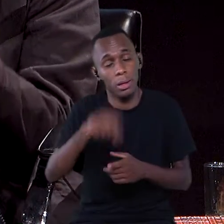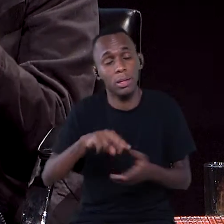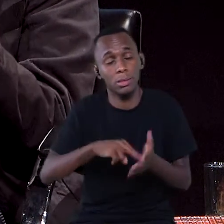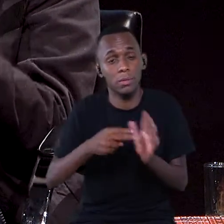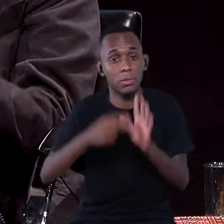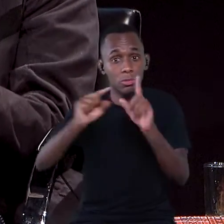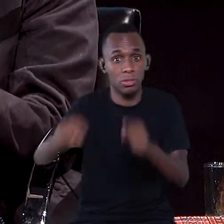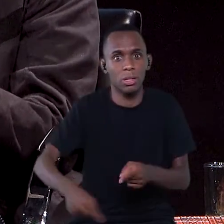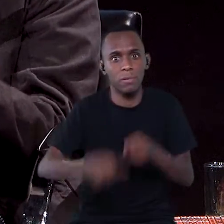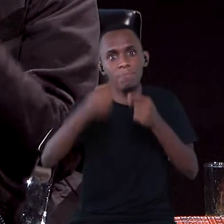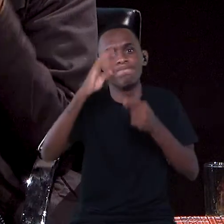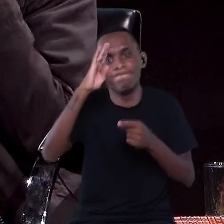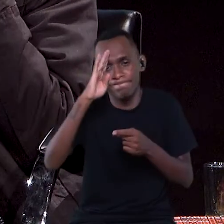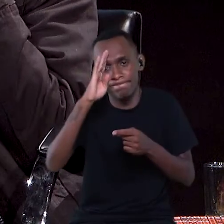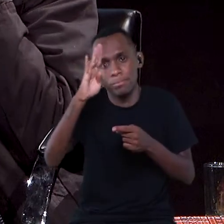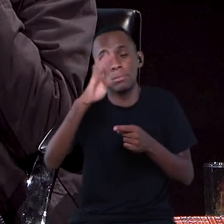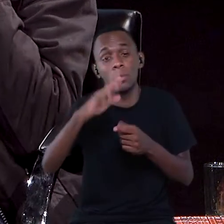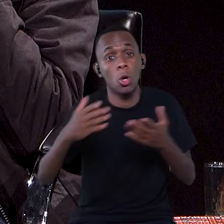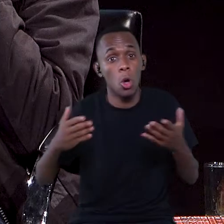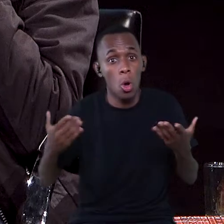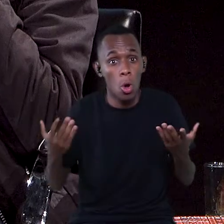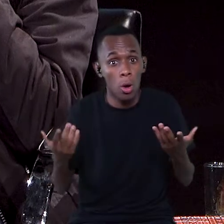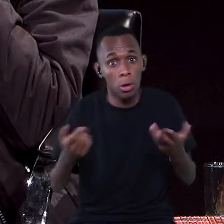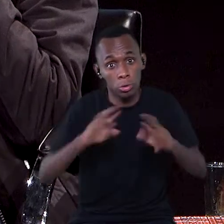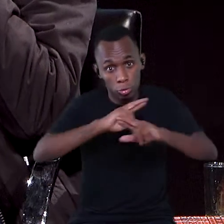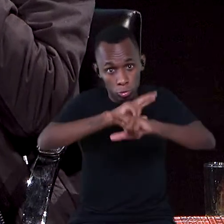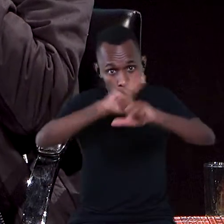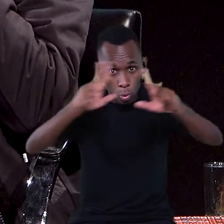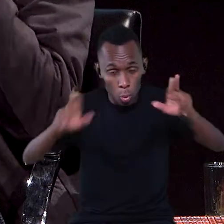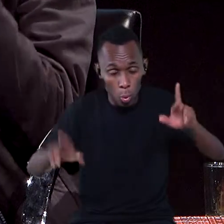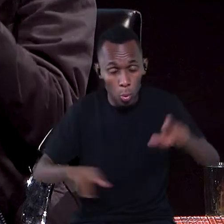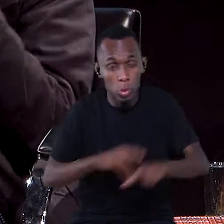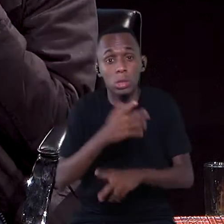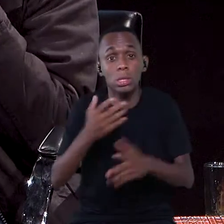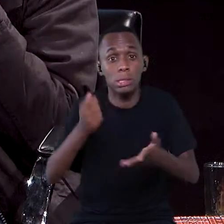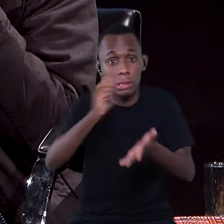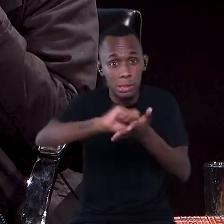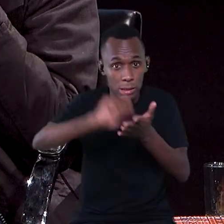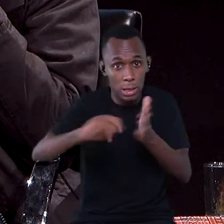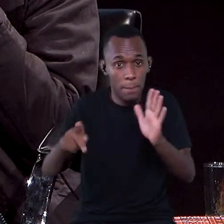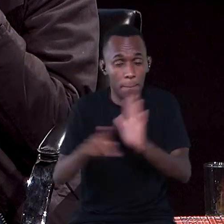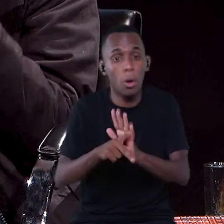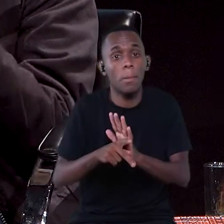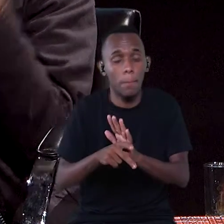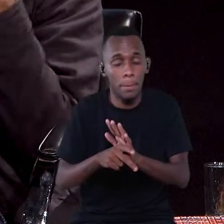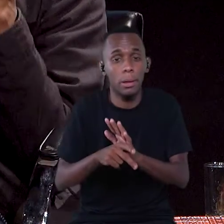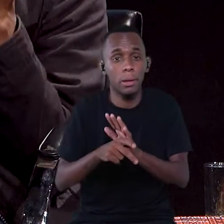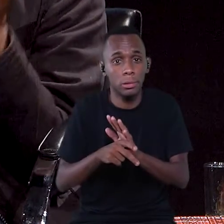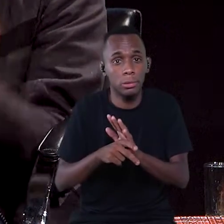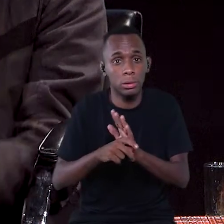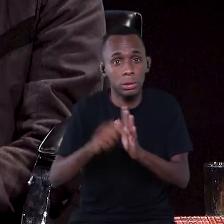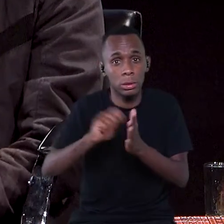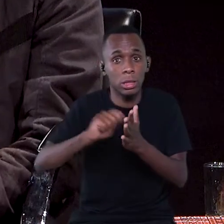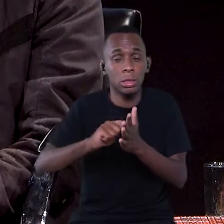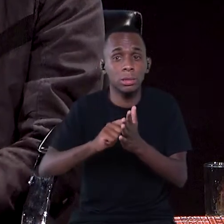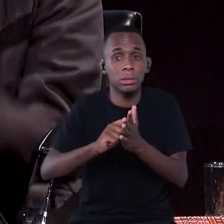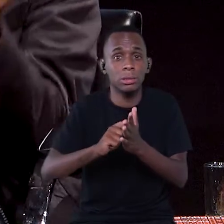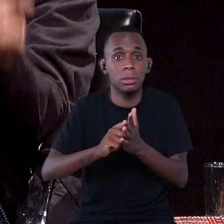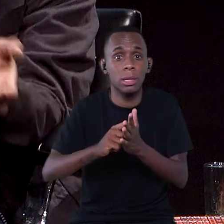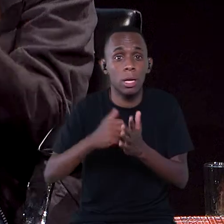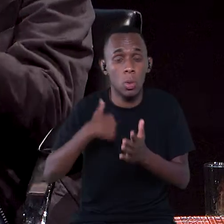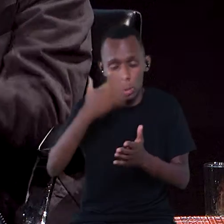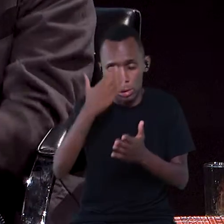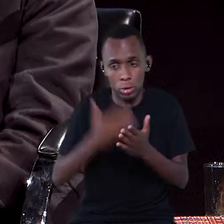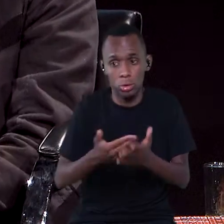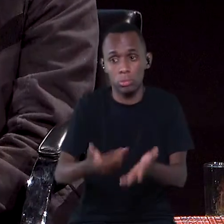desafio, um dos maiores. Muito do que nós temos escrito como literatura afrodiaspórica moderna, para mim, ela ainda é do século XIX. Está mais